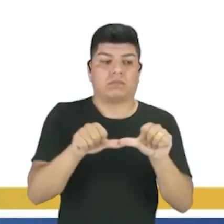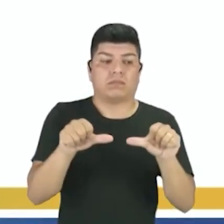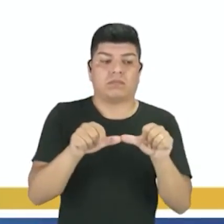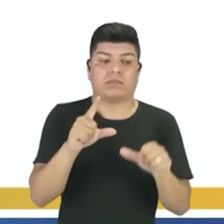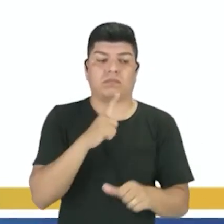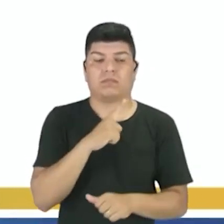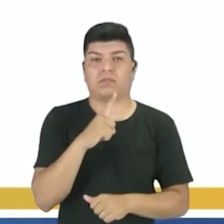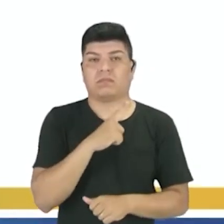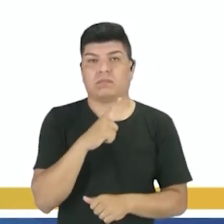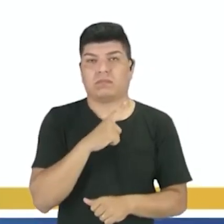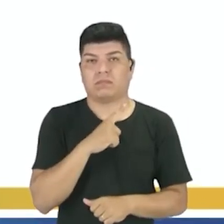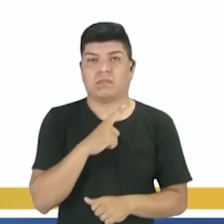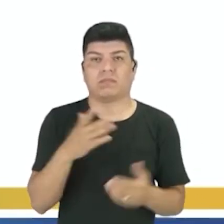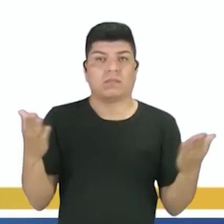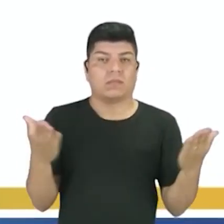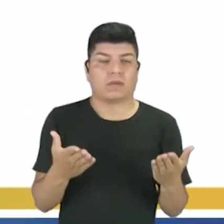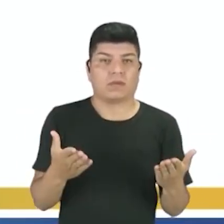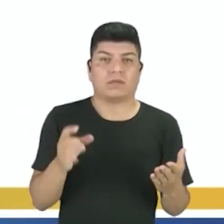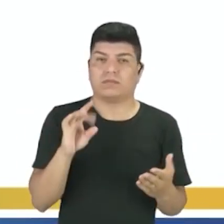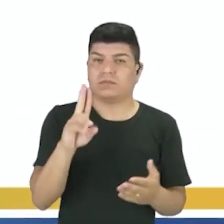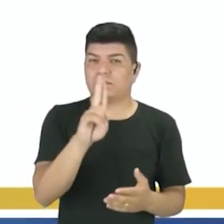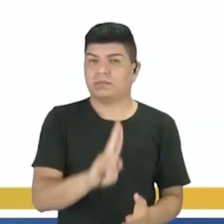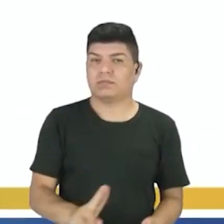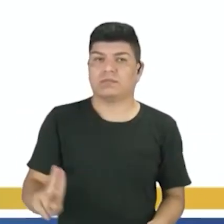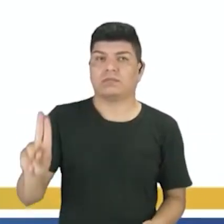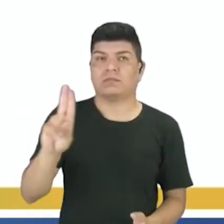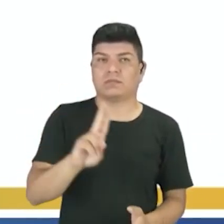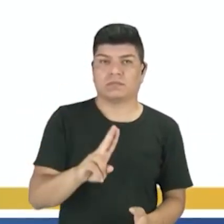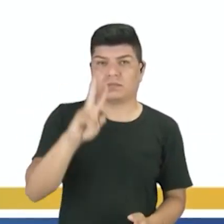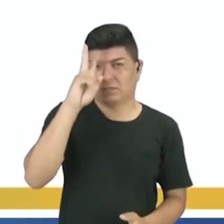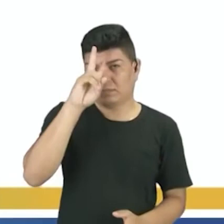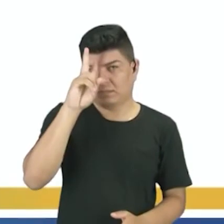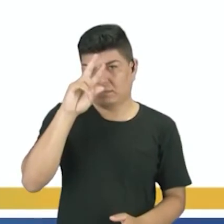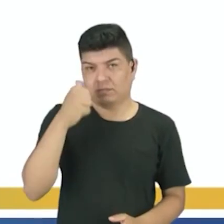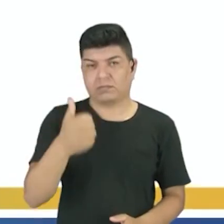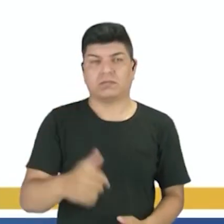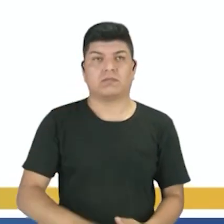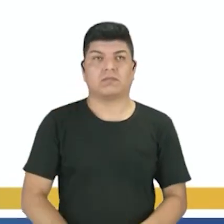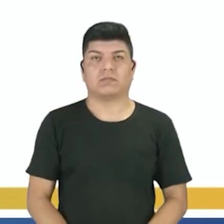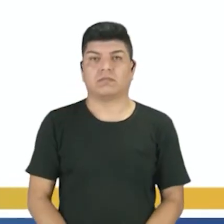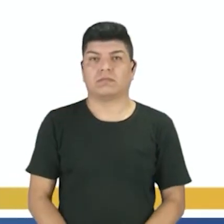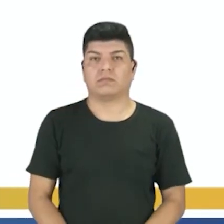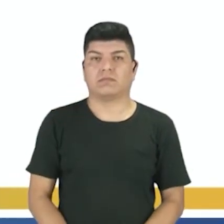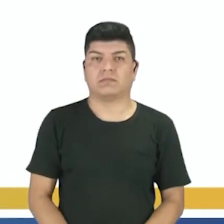nós temos. Aqui no momento nós estamos trabalhando com simetria de reflexão.